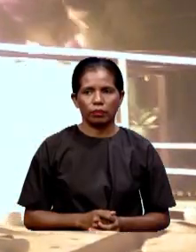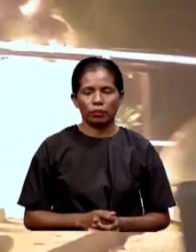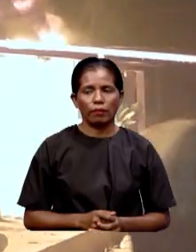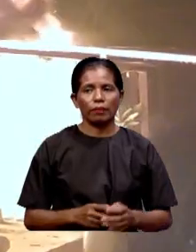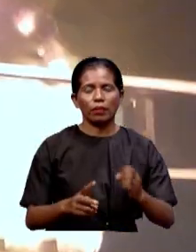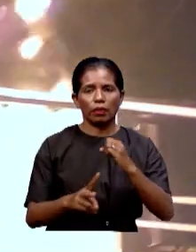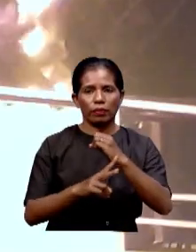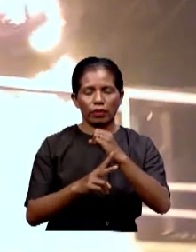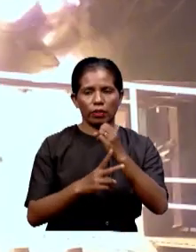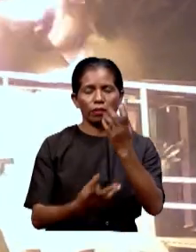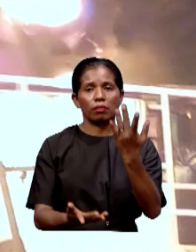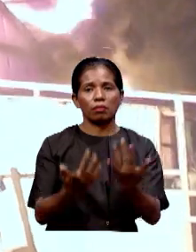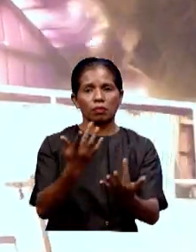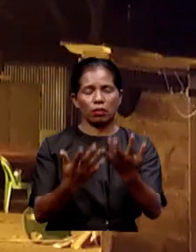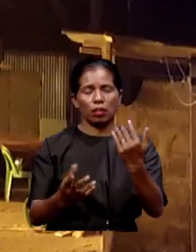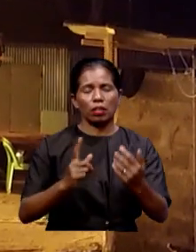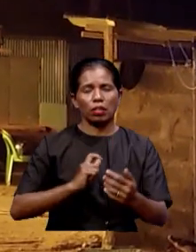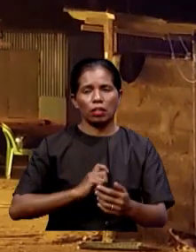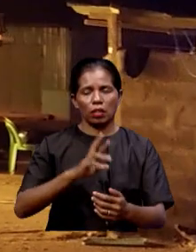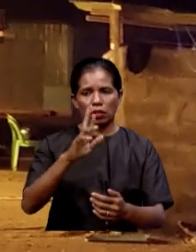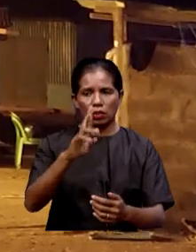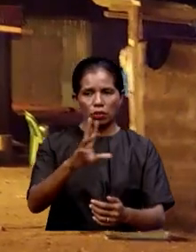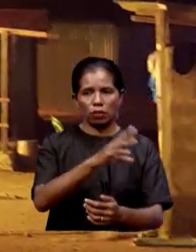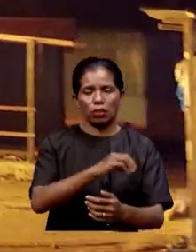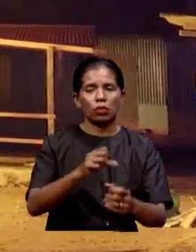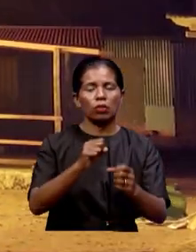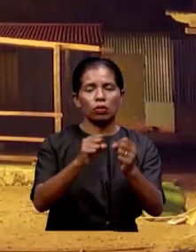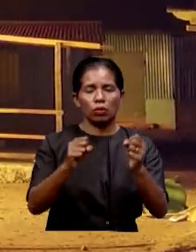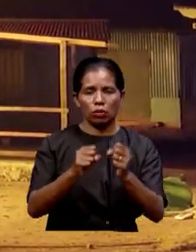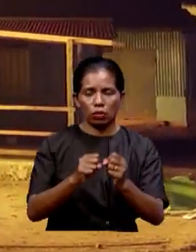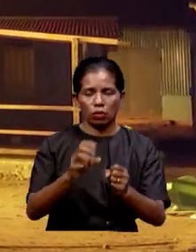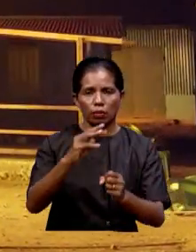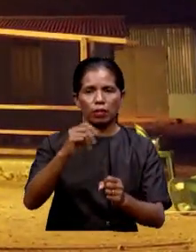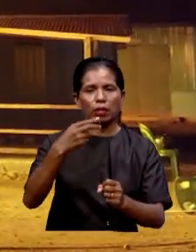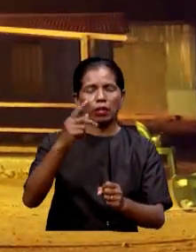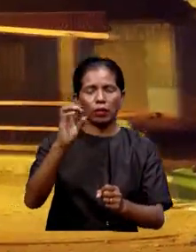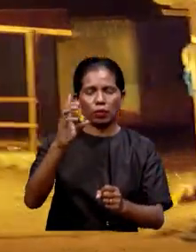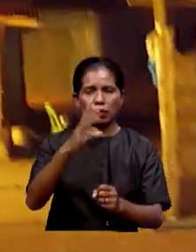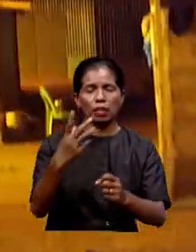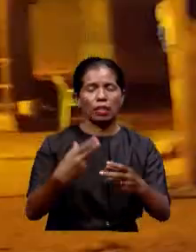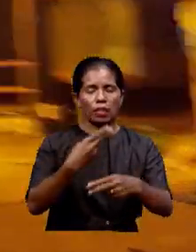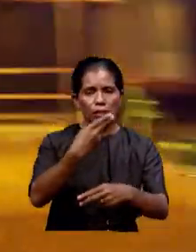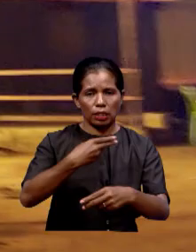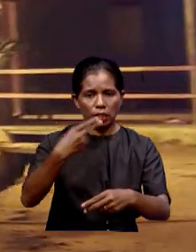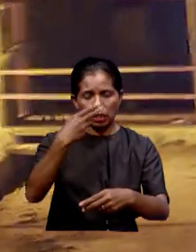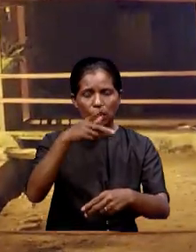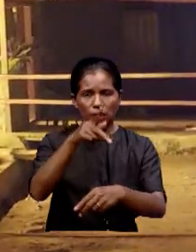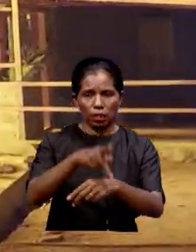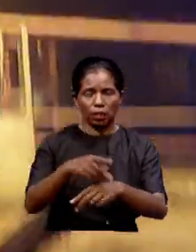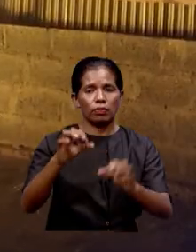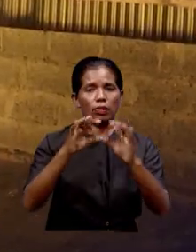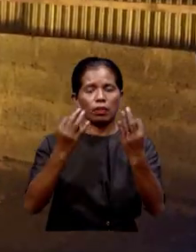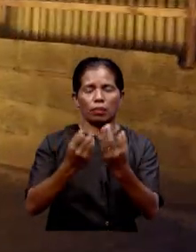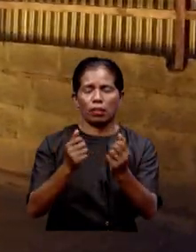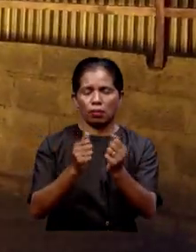Vítima incêndio Carantina Tacitolo, aldeia Terra Santa, Sucumadohi, nebe acontece a quinta-feira calan, composto se uma cai em Limanolo